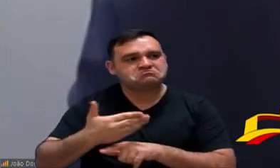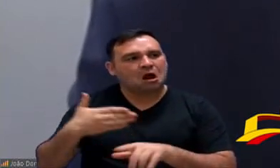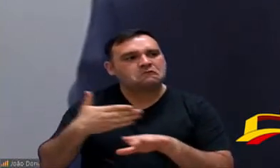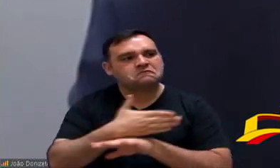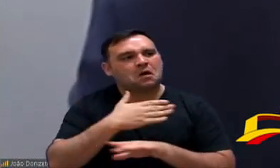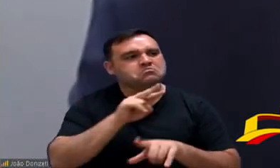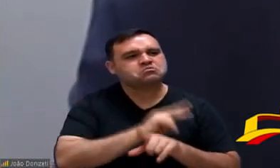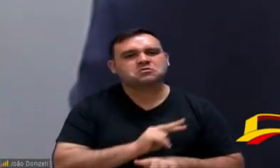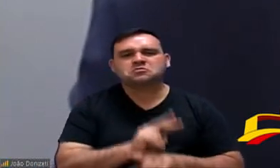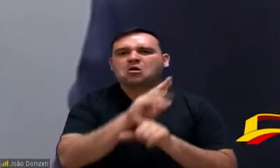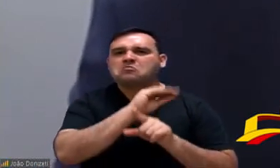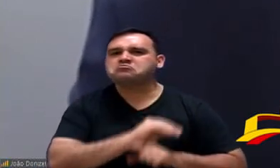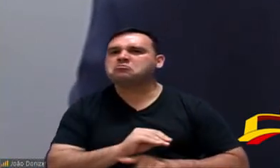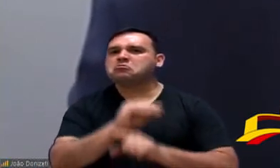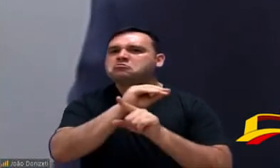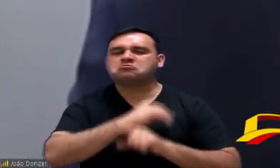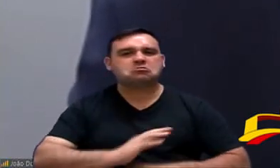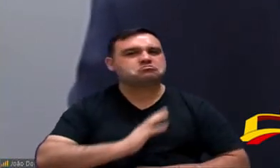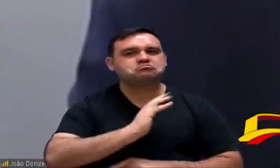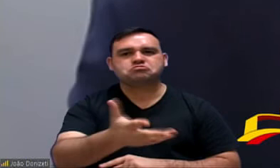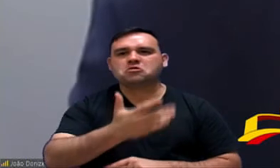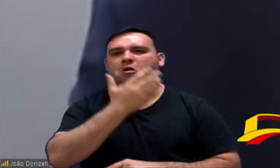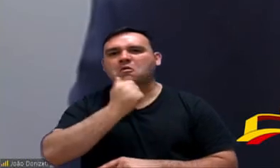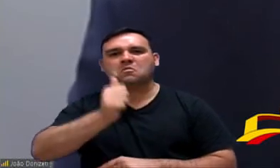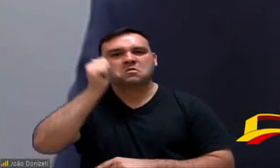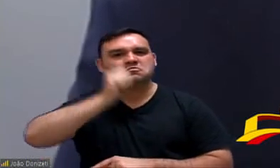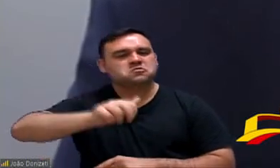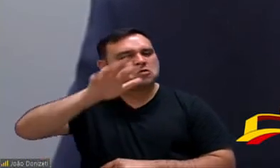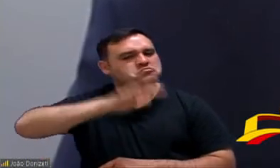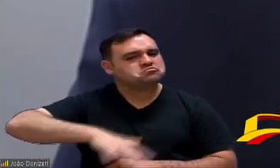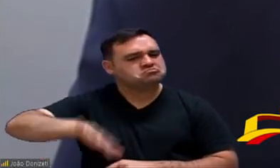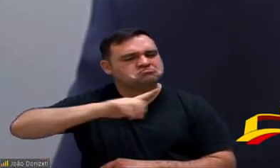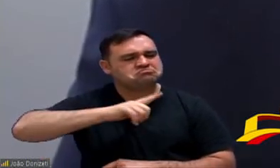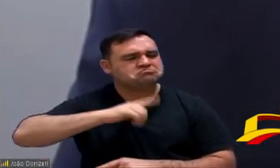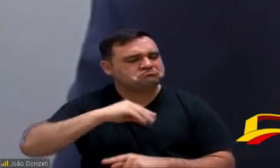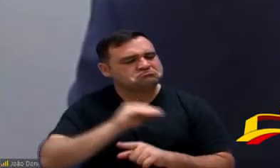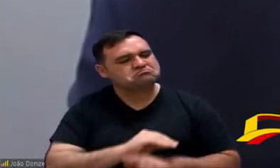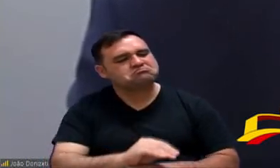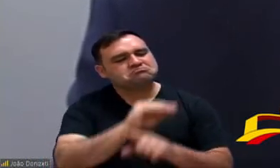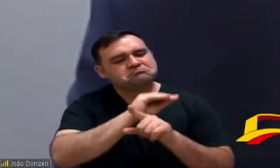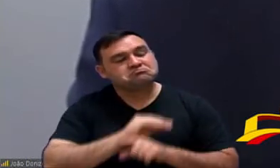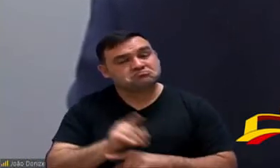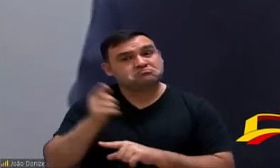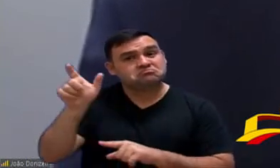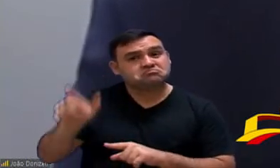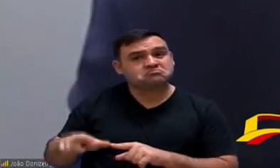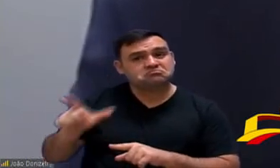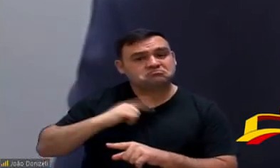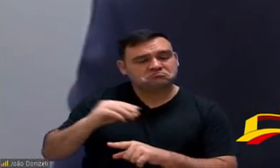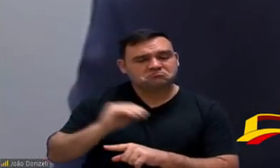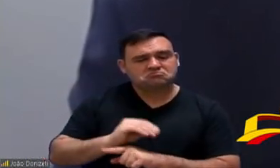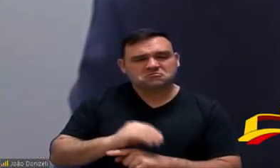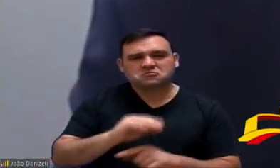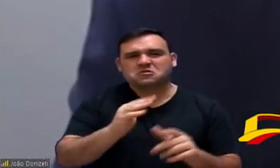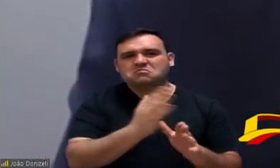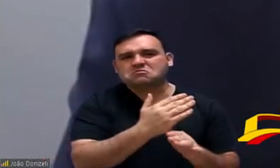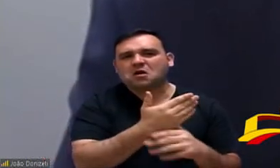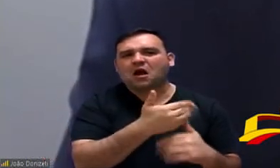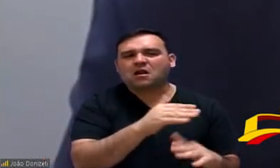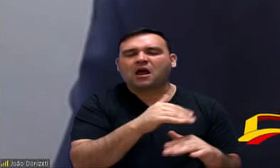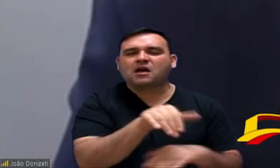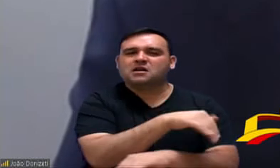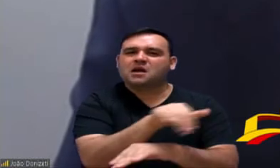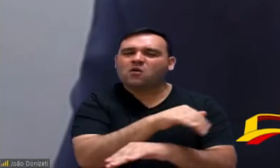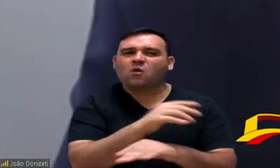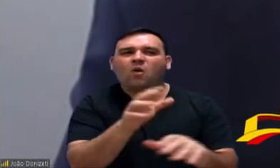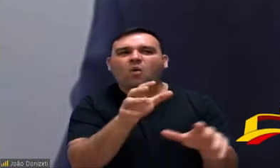as protetoras, as cuidadoras, os protetores, os cuidadores, que cuidam desses animais abandonados na rua, saem